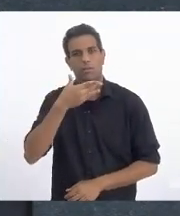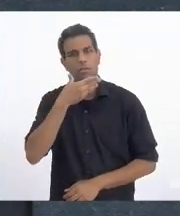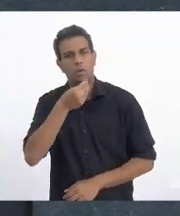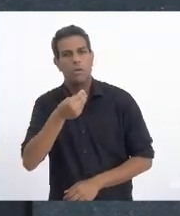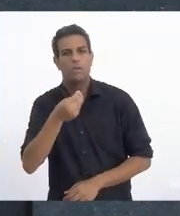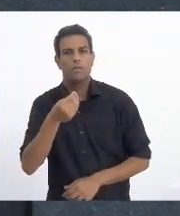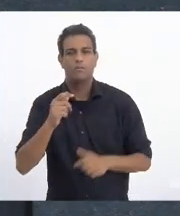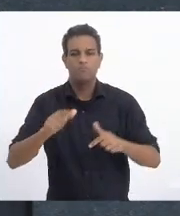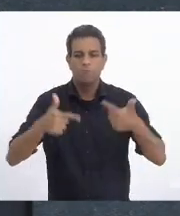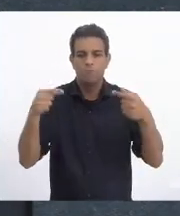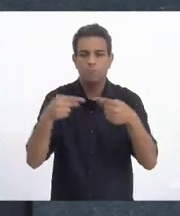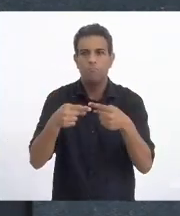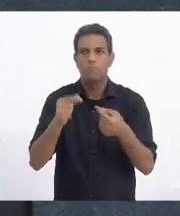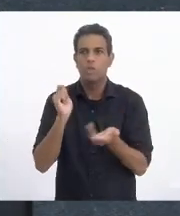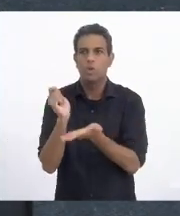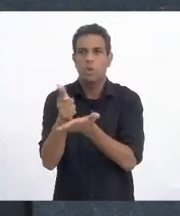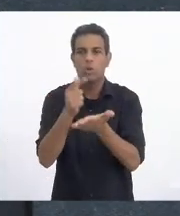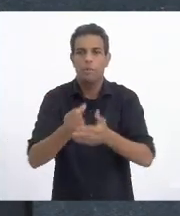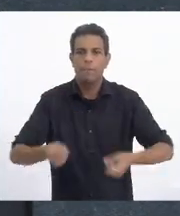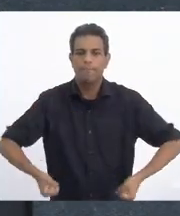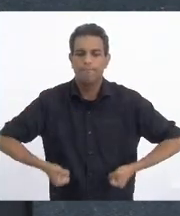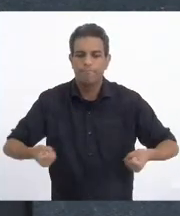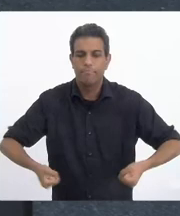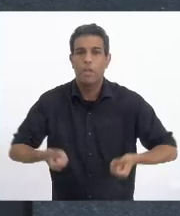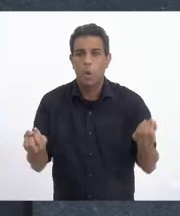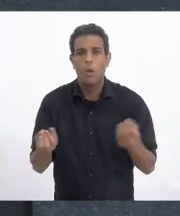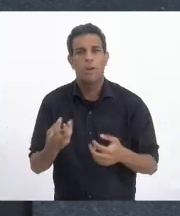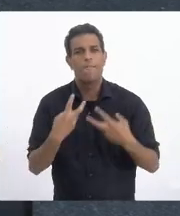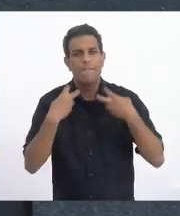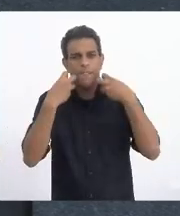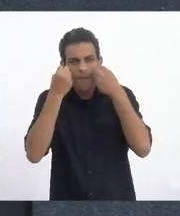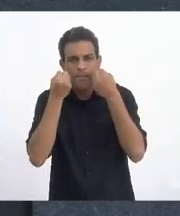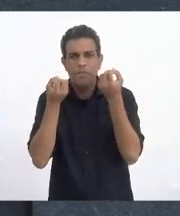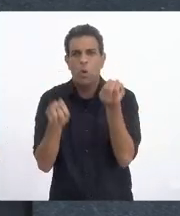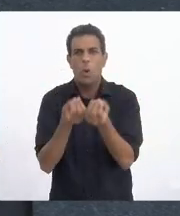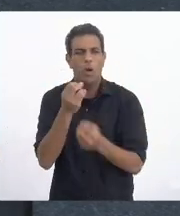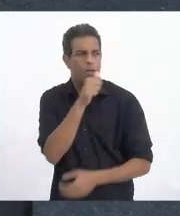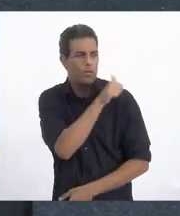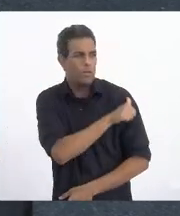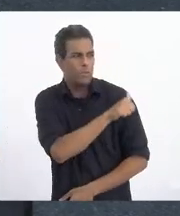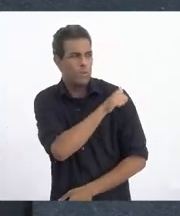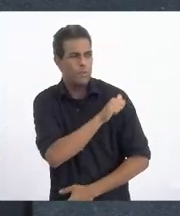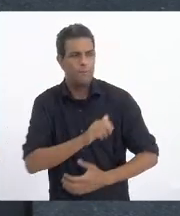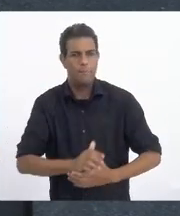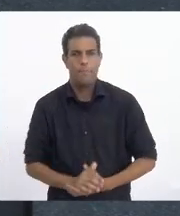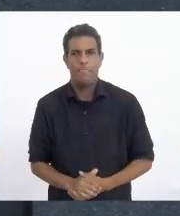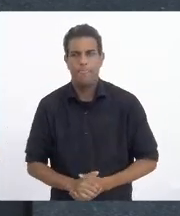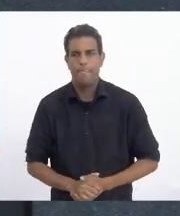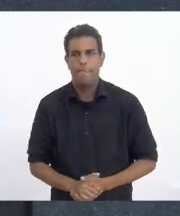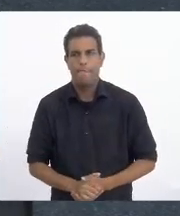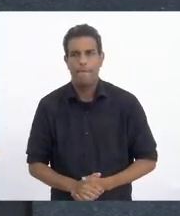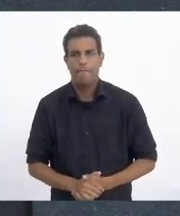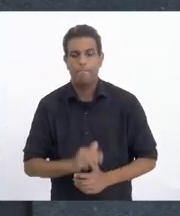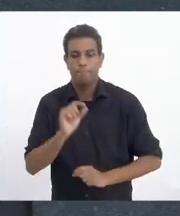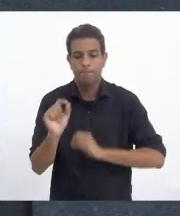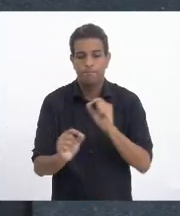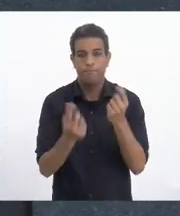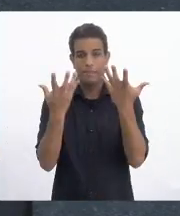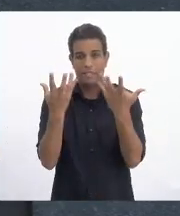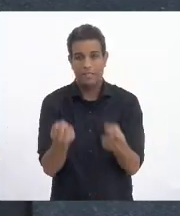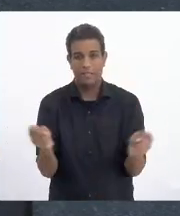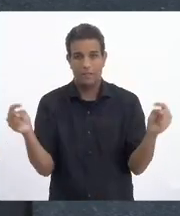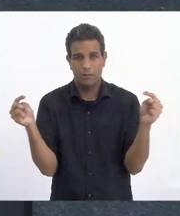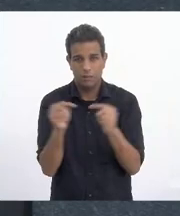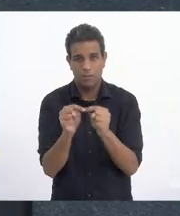têm que fazer vaquinha para comprar cadeira de roda, gente. Isso é vergonhoso para esse estado. A gente não pode aceitar